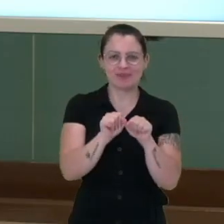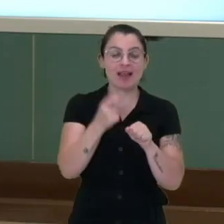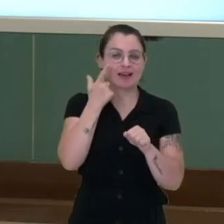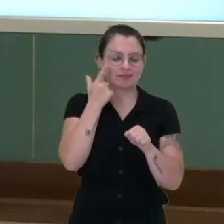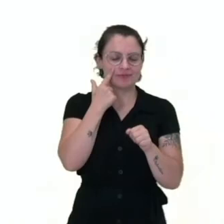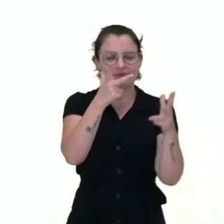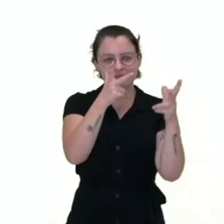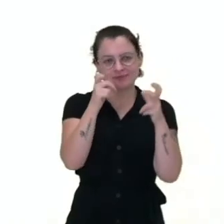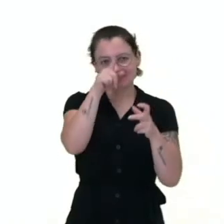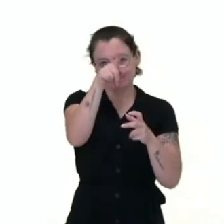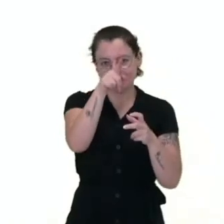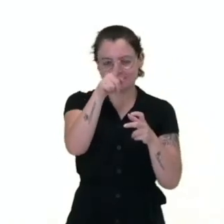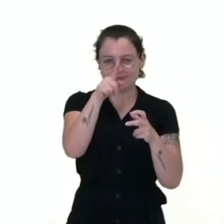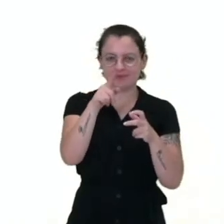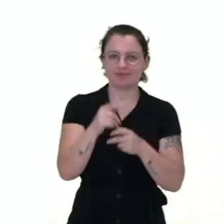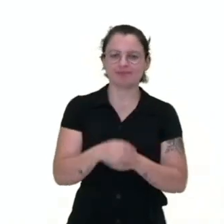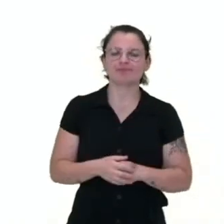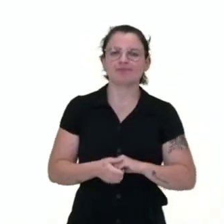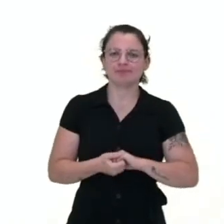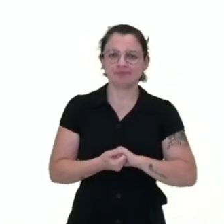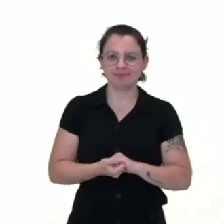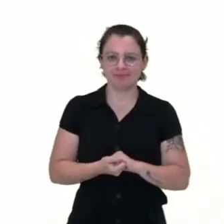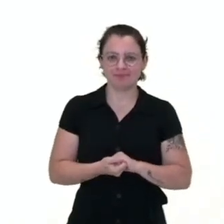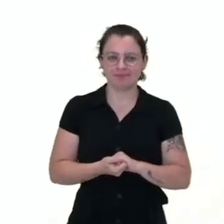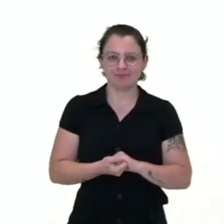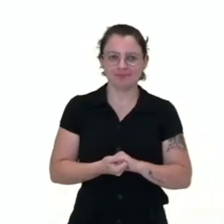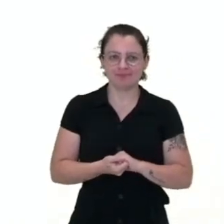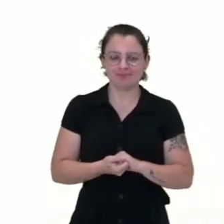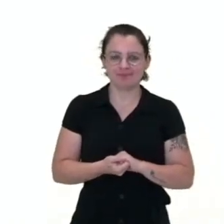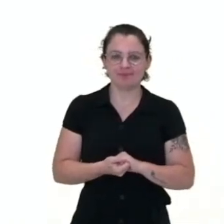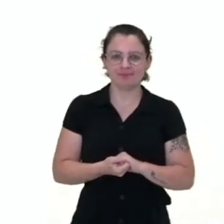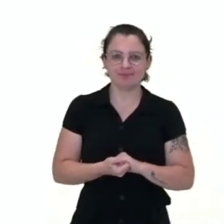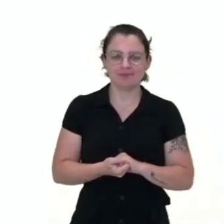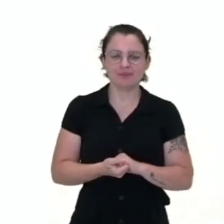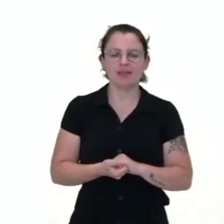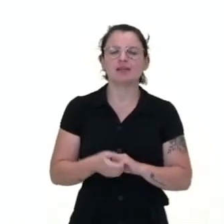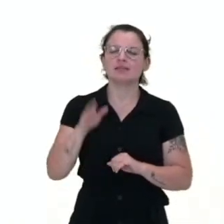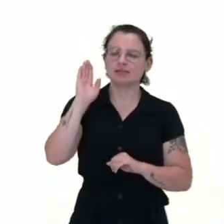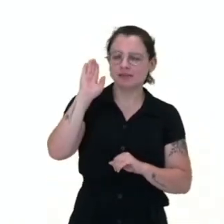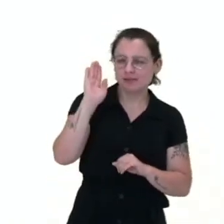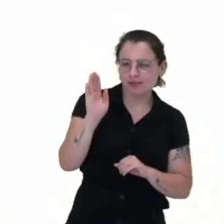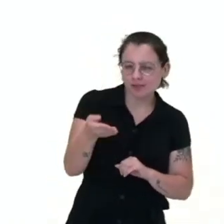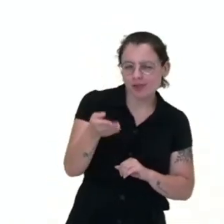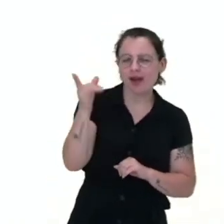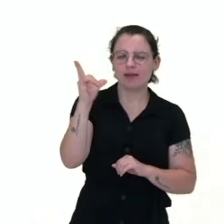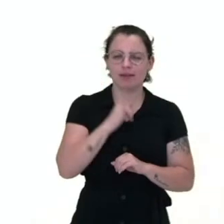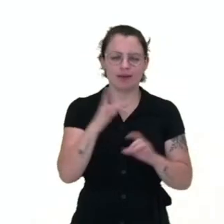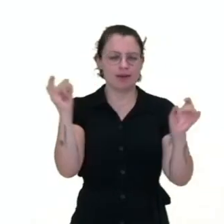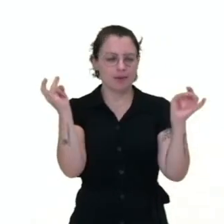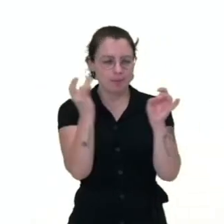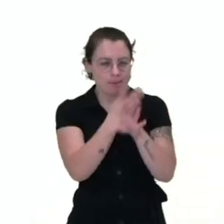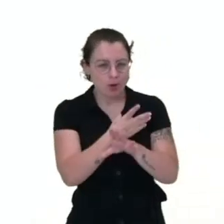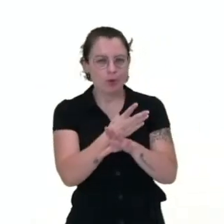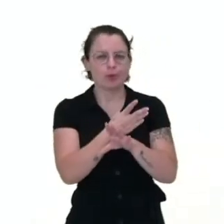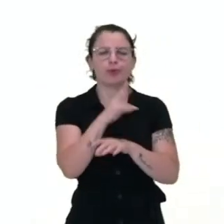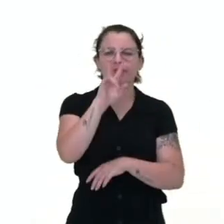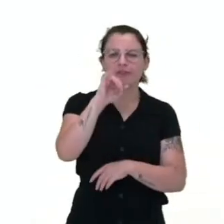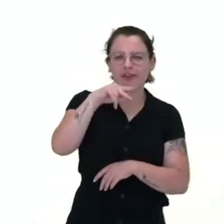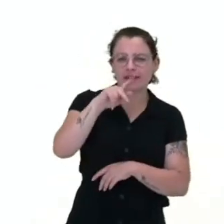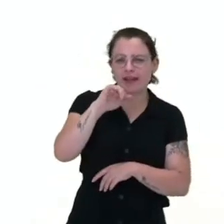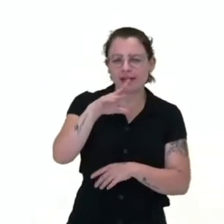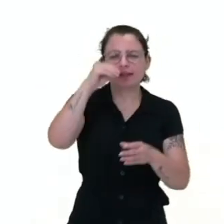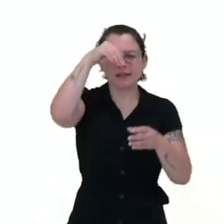tela. Depois que a gente colocou, né, o vinagre na garrafa, o bicarbonato dentro